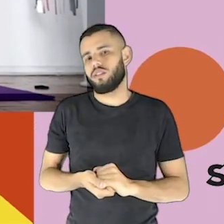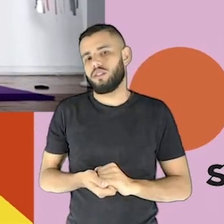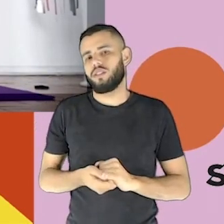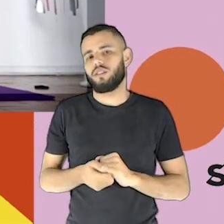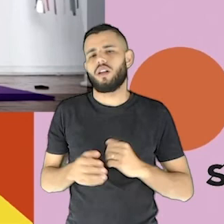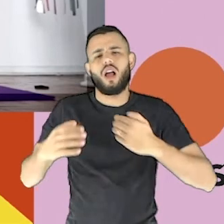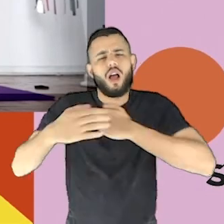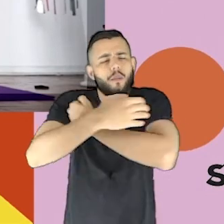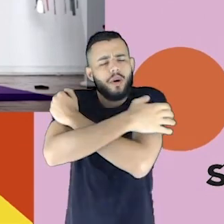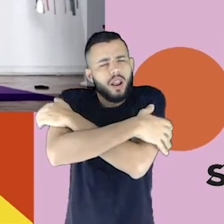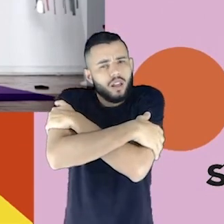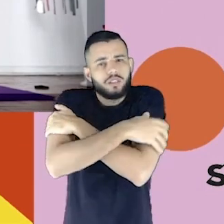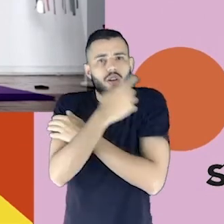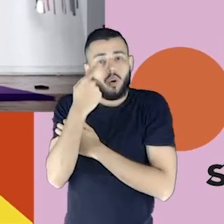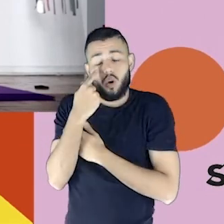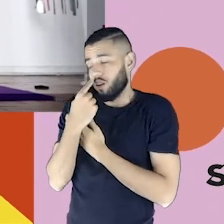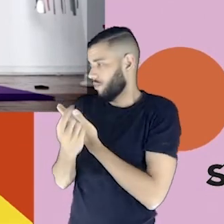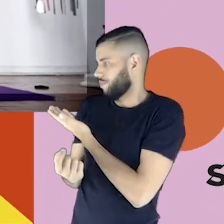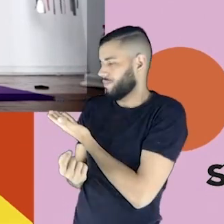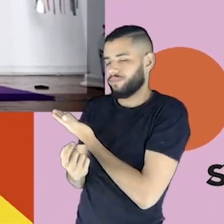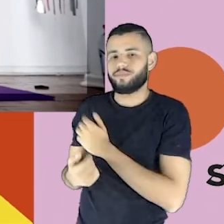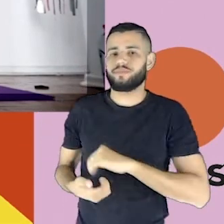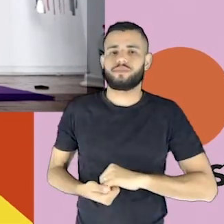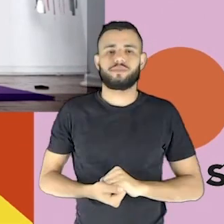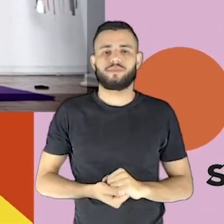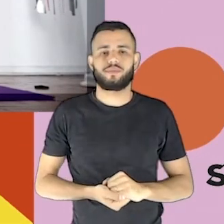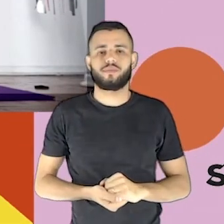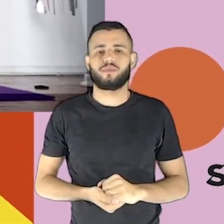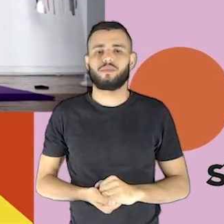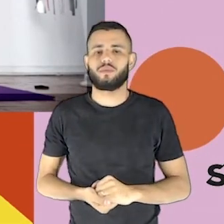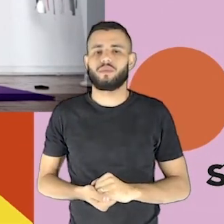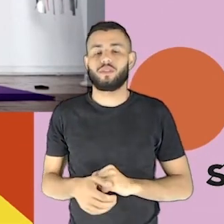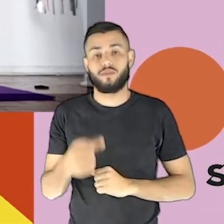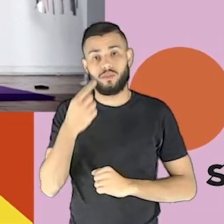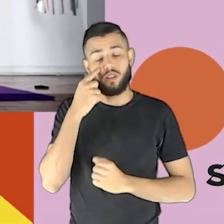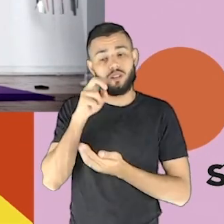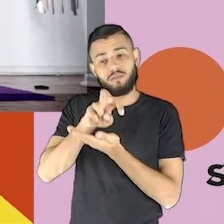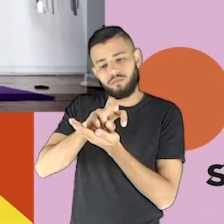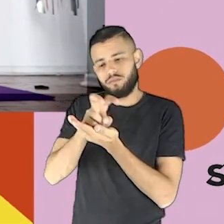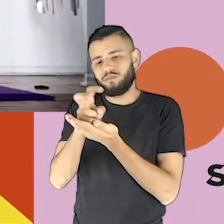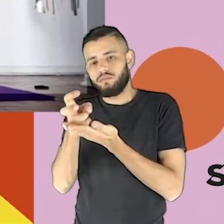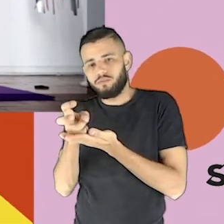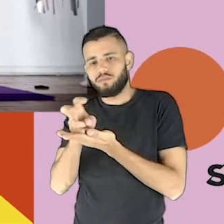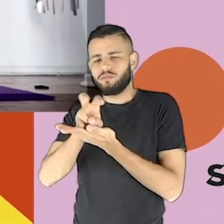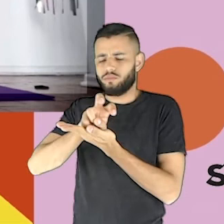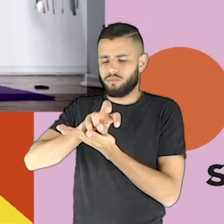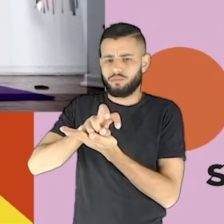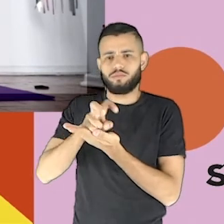abraça bem os joelhos e cai de um lado para o outro. Faz essa pequena massagem.